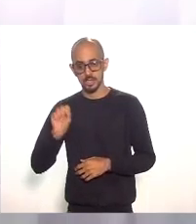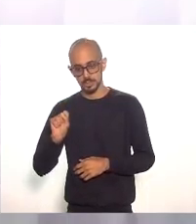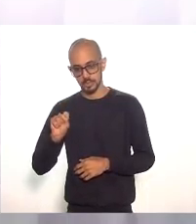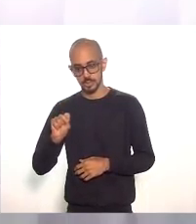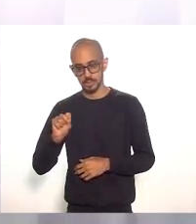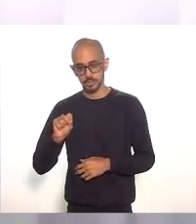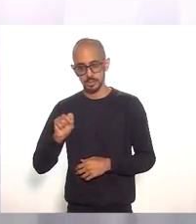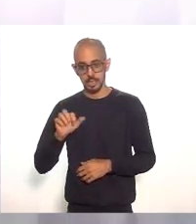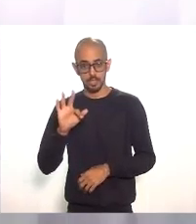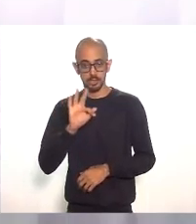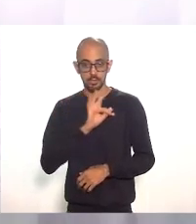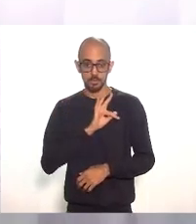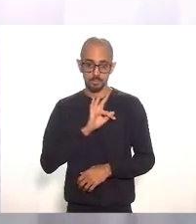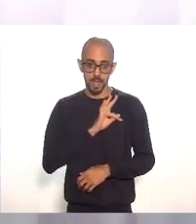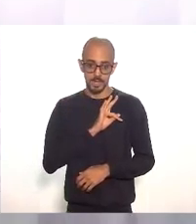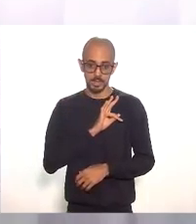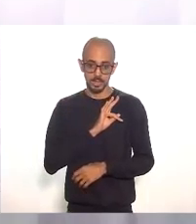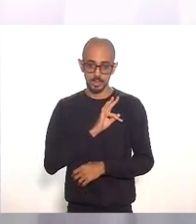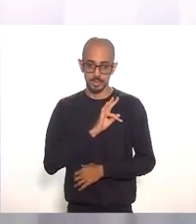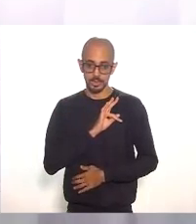Deputada Marta Rocha.